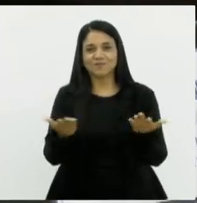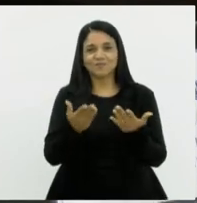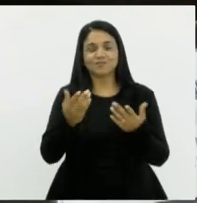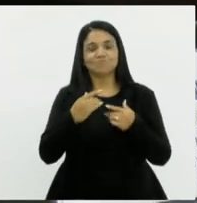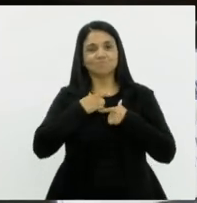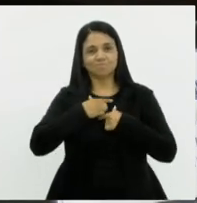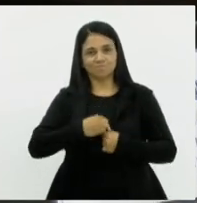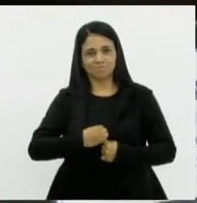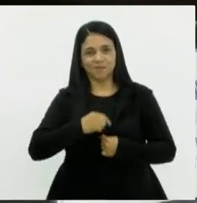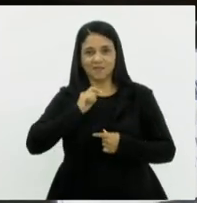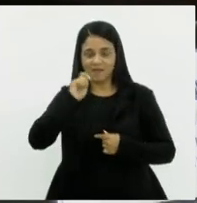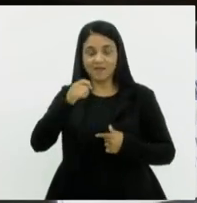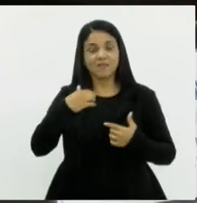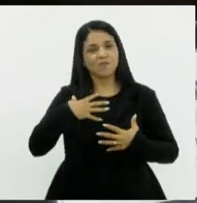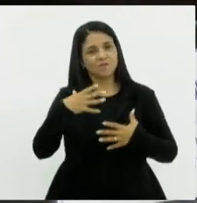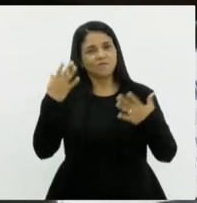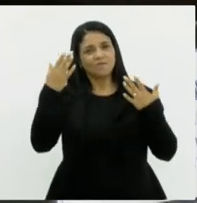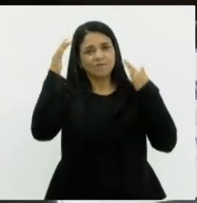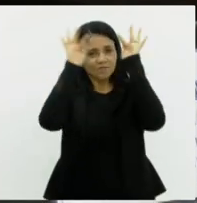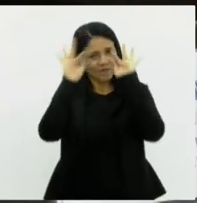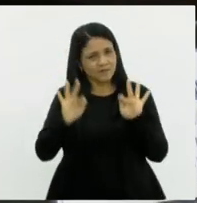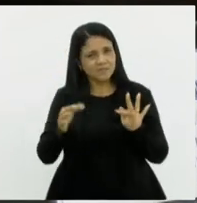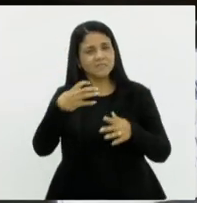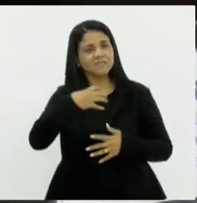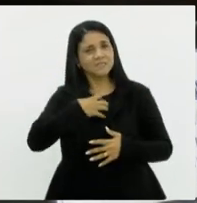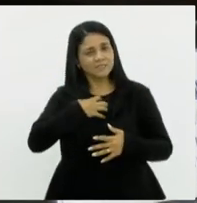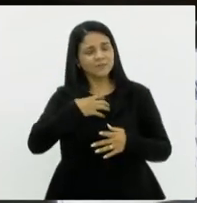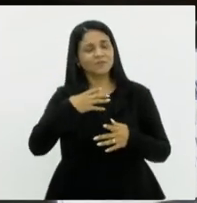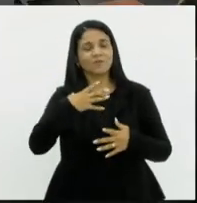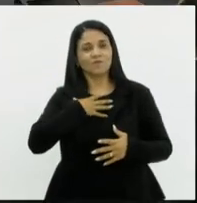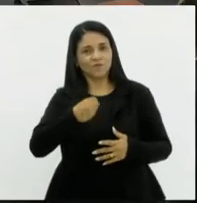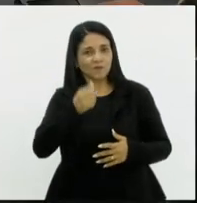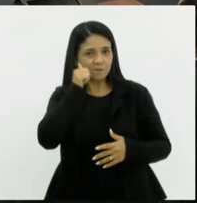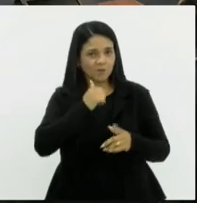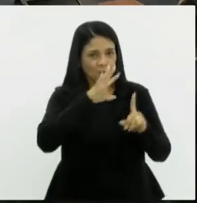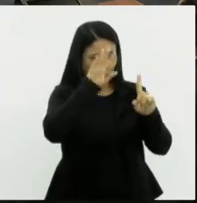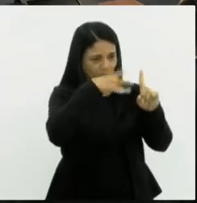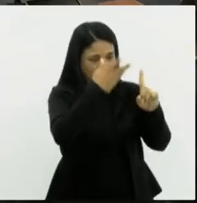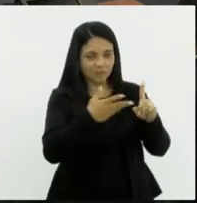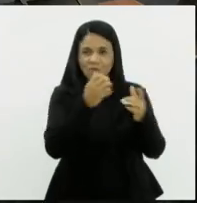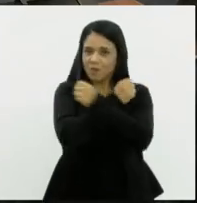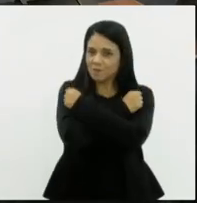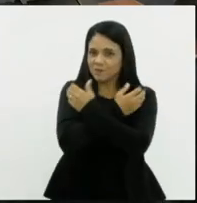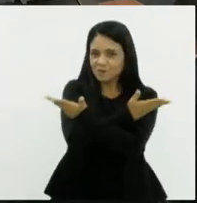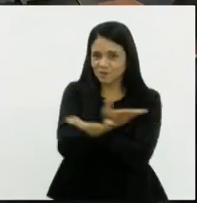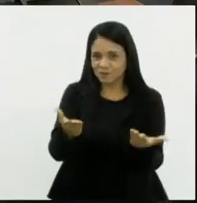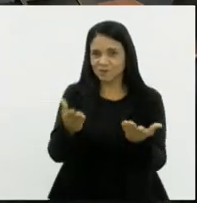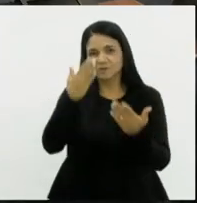feliz da minha filha estar entre esses homenageados. Um abraço a todos, muito obrigado.